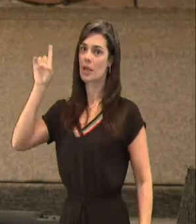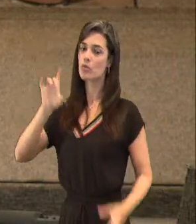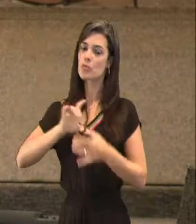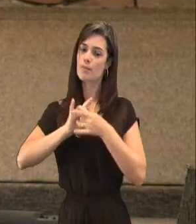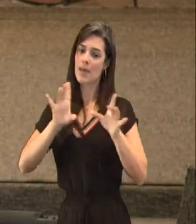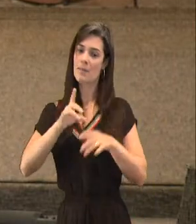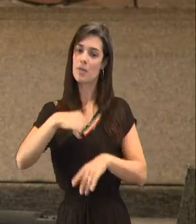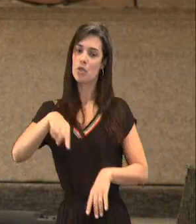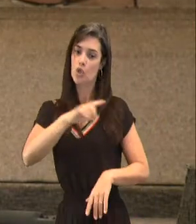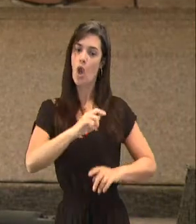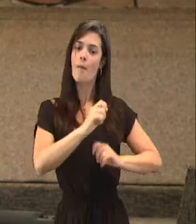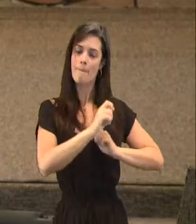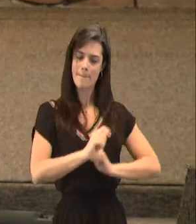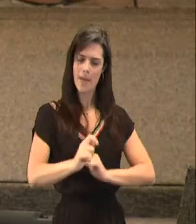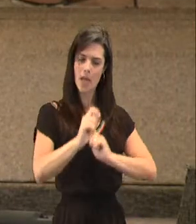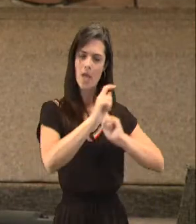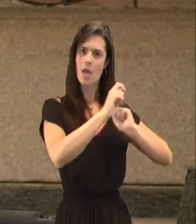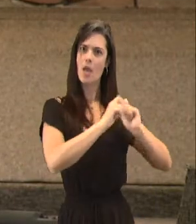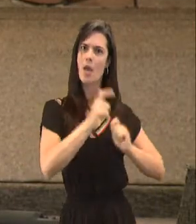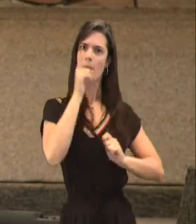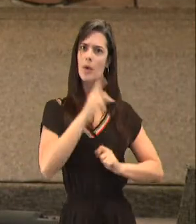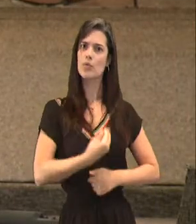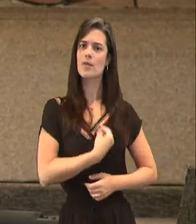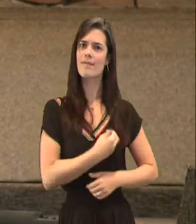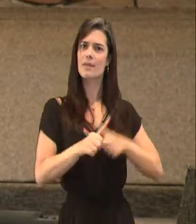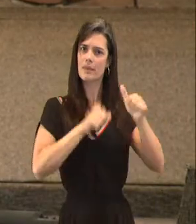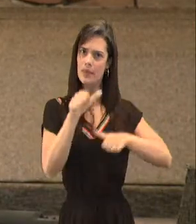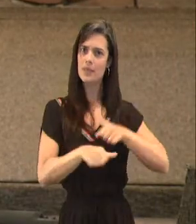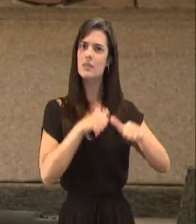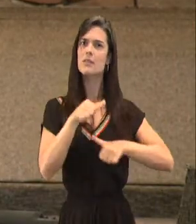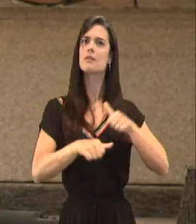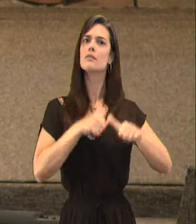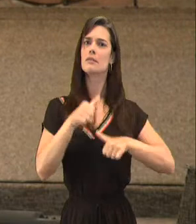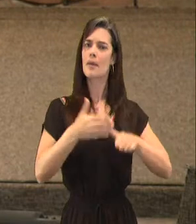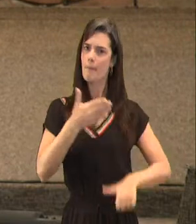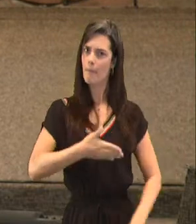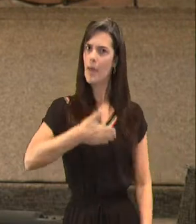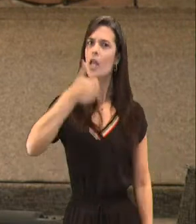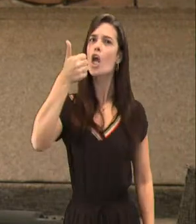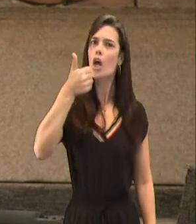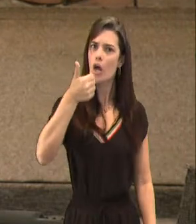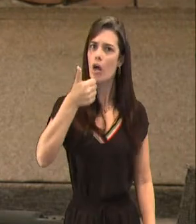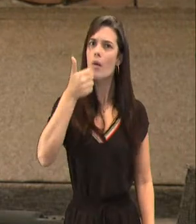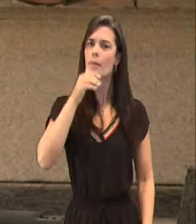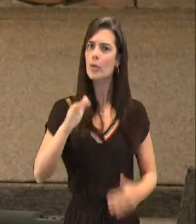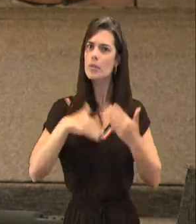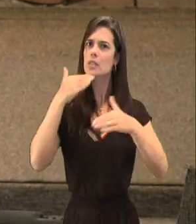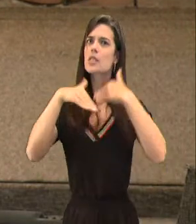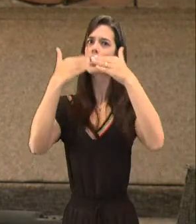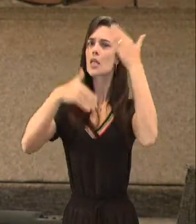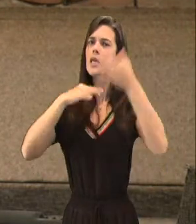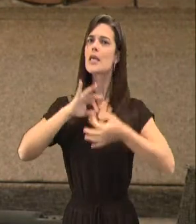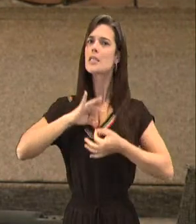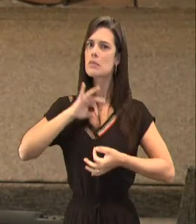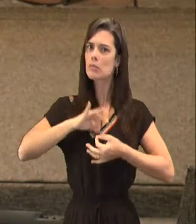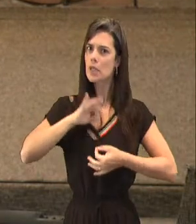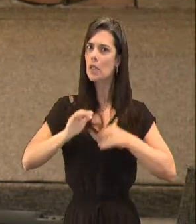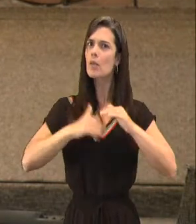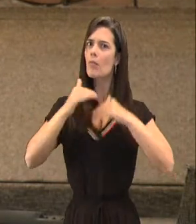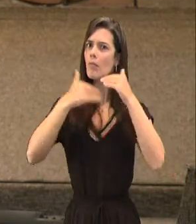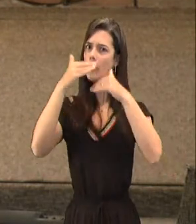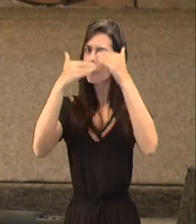para nos aperfeiçoar, para nos ensinar, para nos aprimorar, para nos fazer crescer e amadurecer